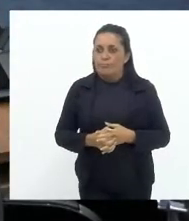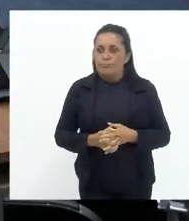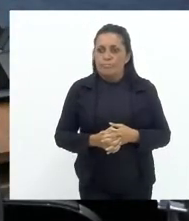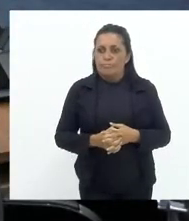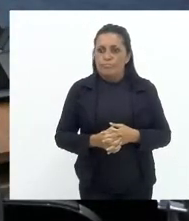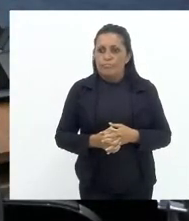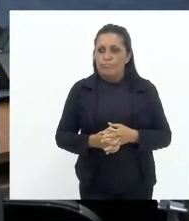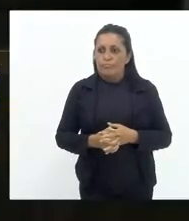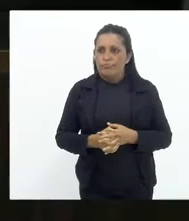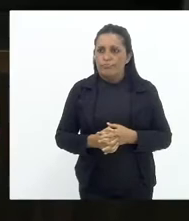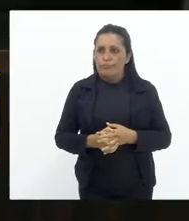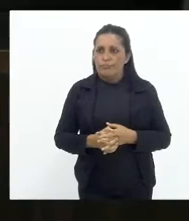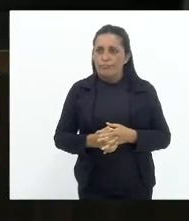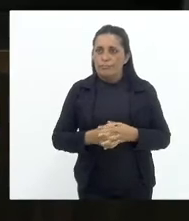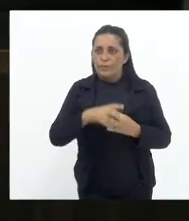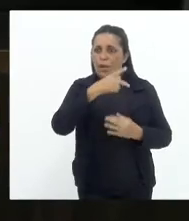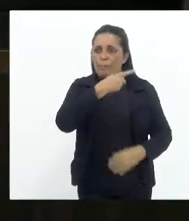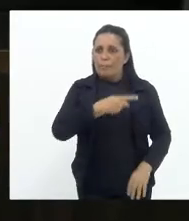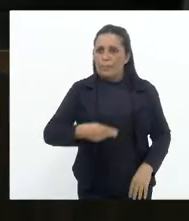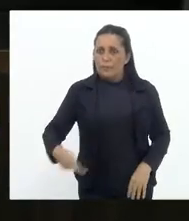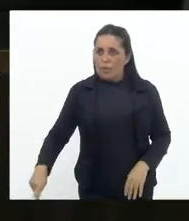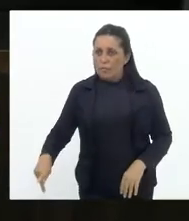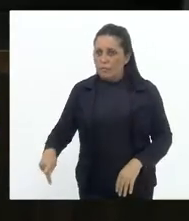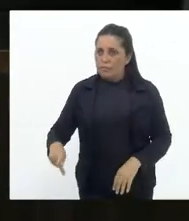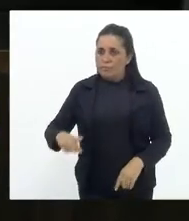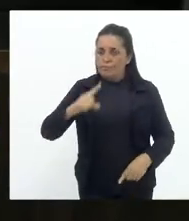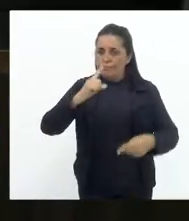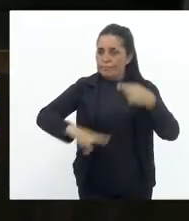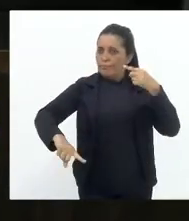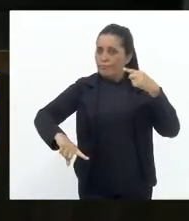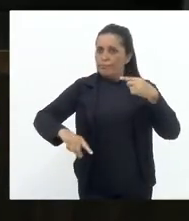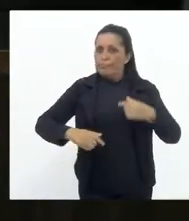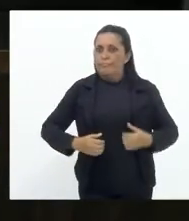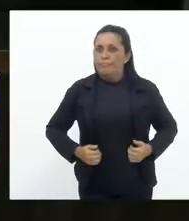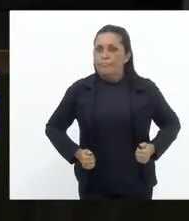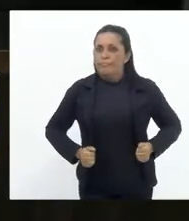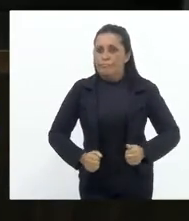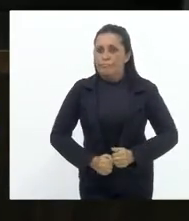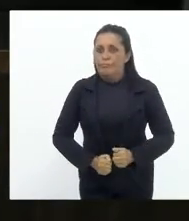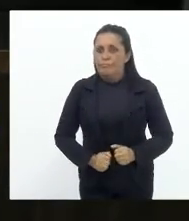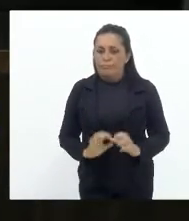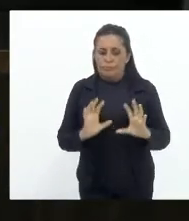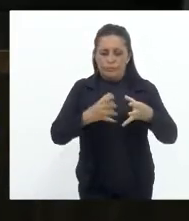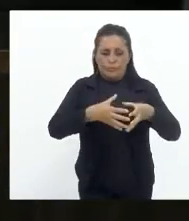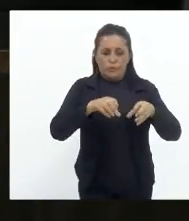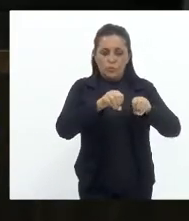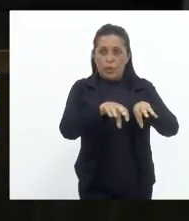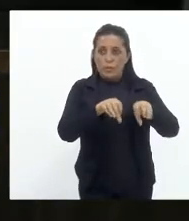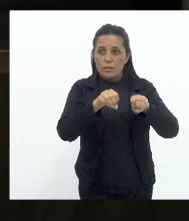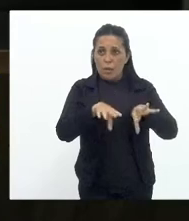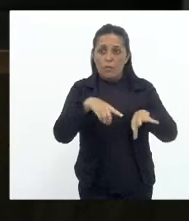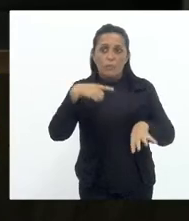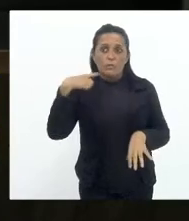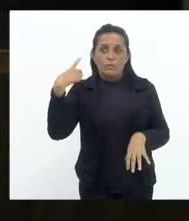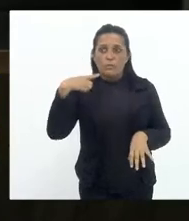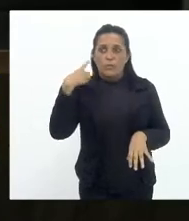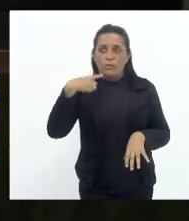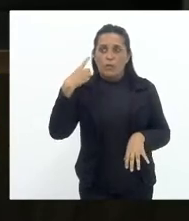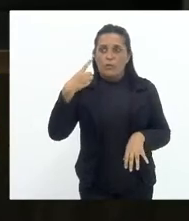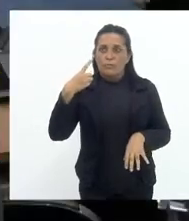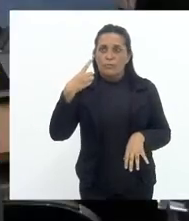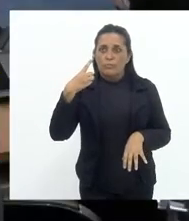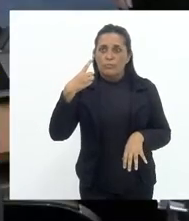Com certeza que a presidência de férias e ela comissão de educação Deputado Flávio